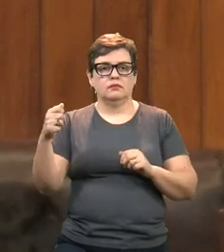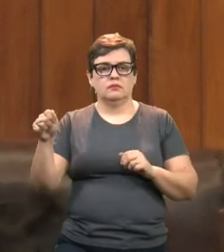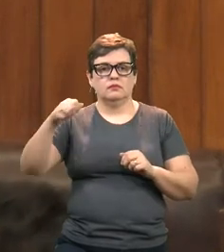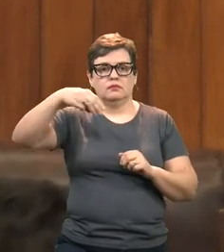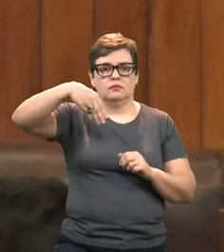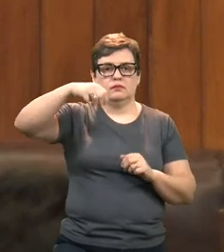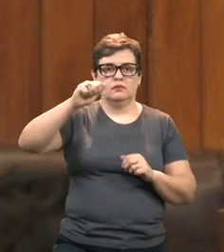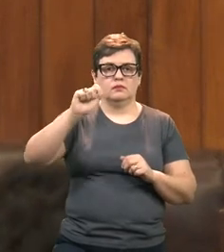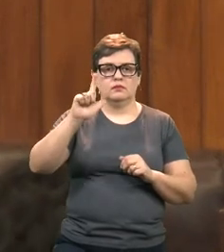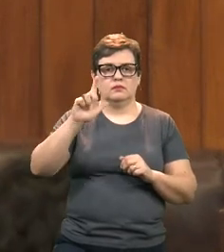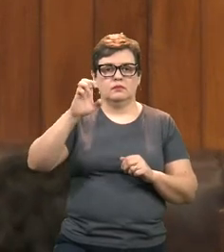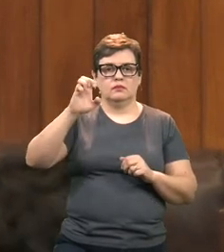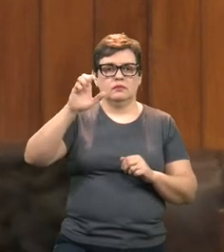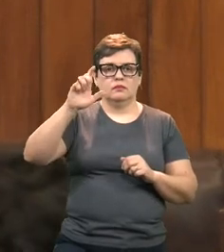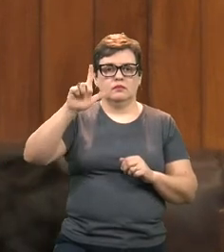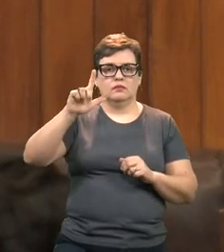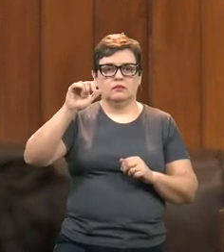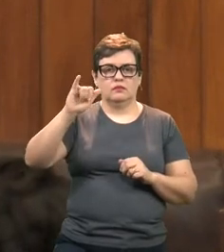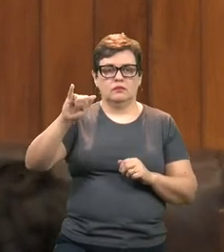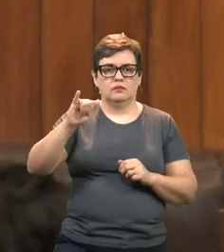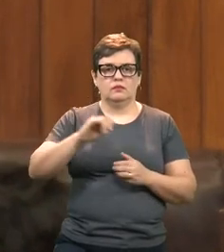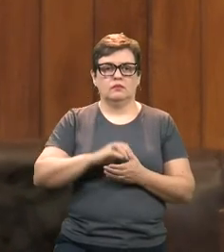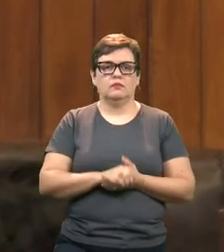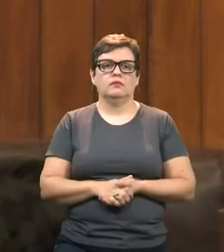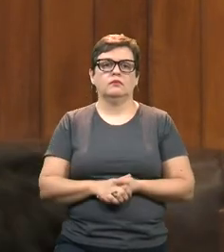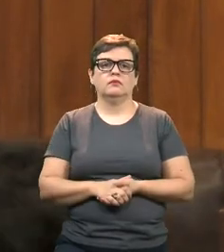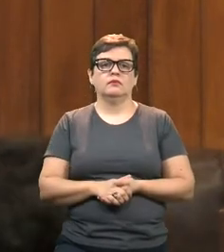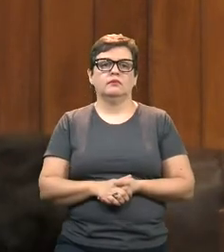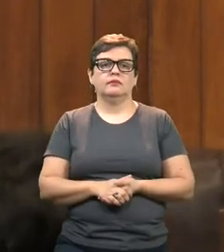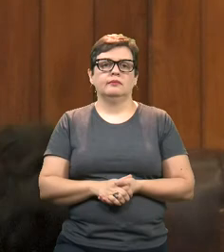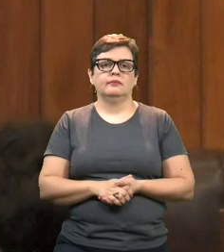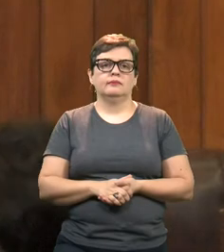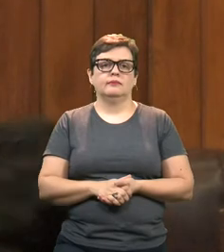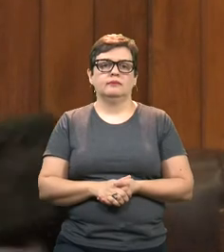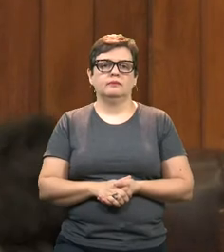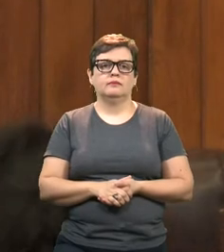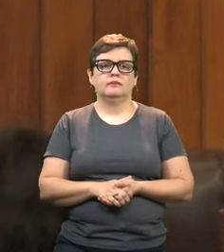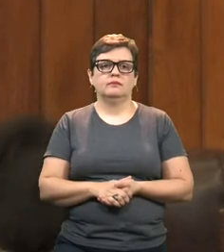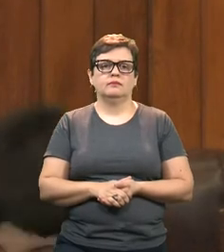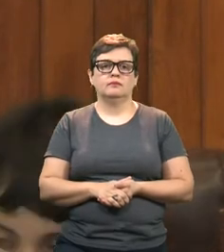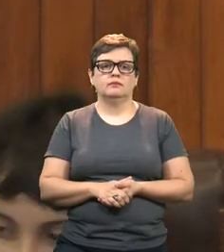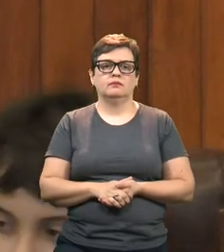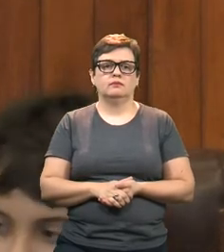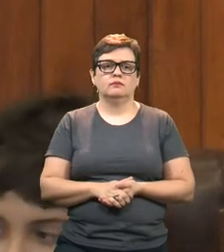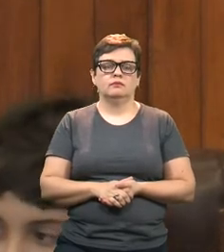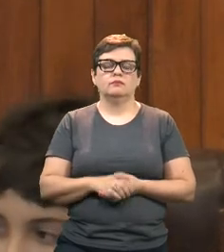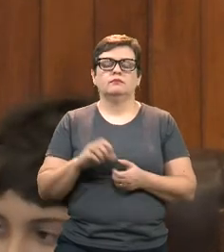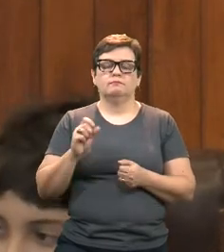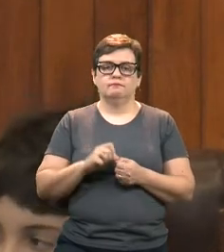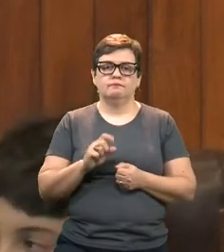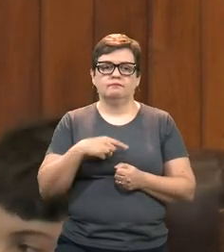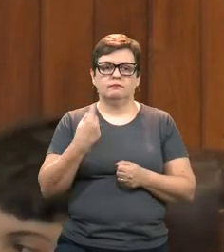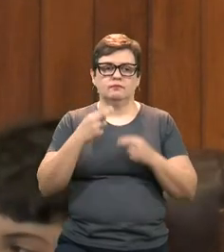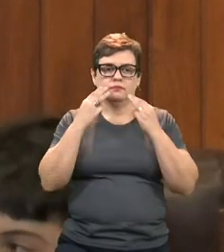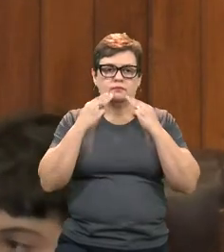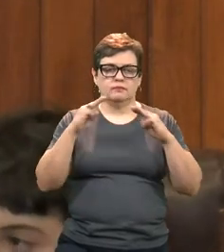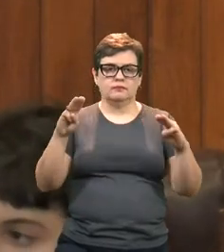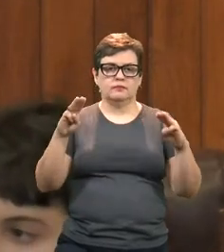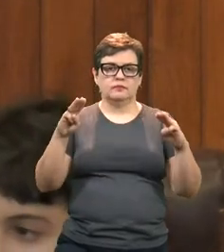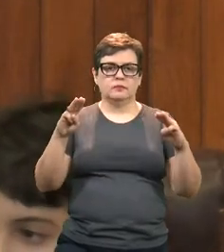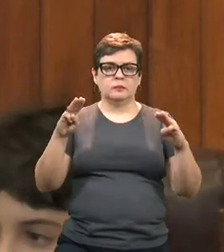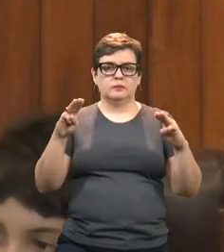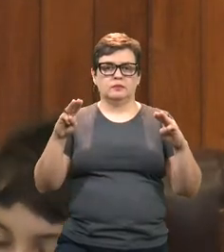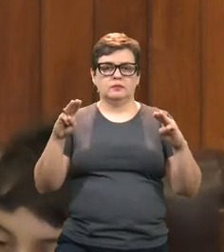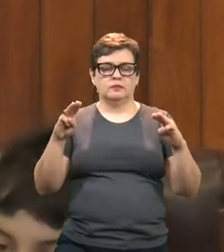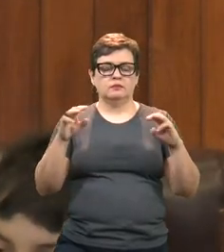Malele, a Associação Canábica em Defesa da Vida, no cumprimento da nossa missão de viabilizar